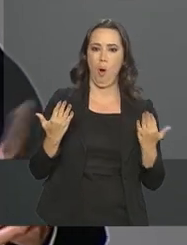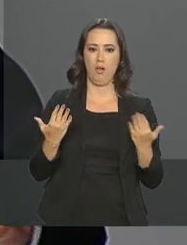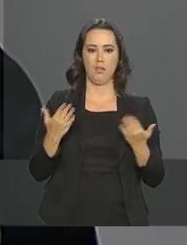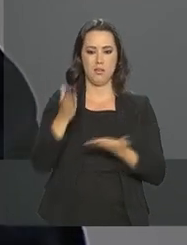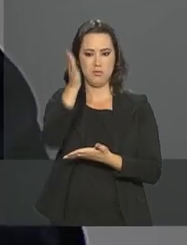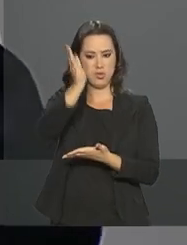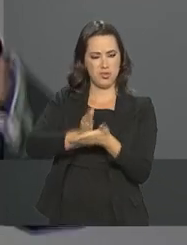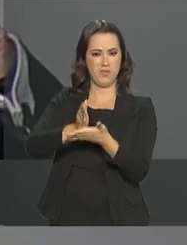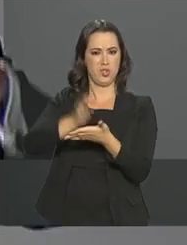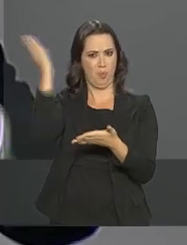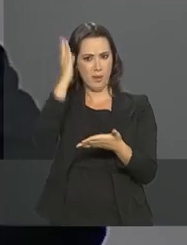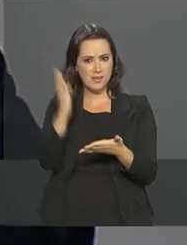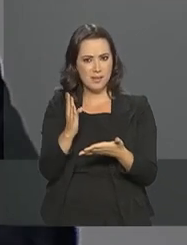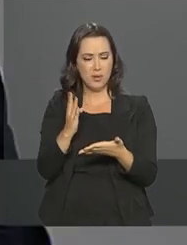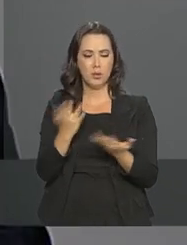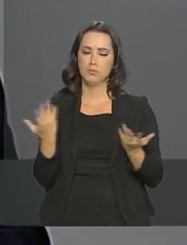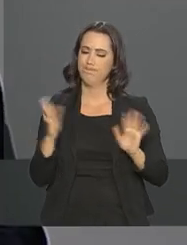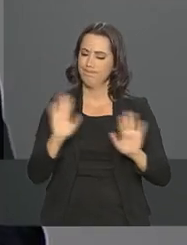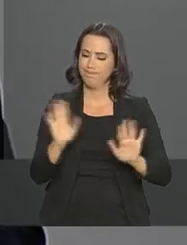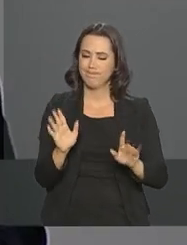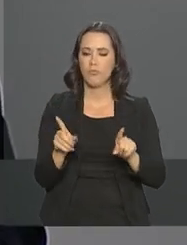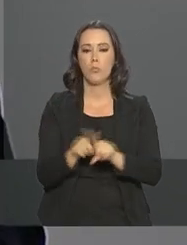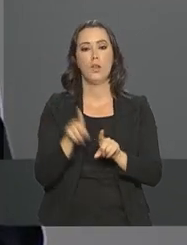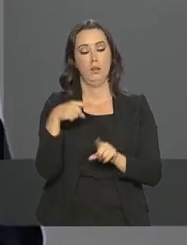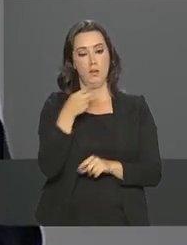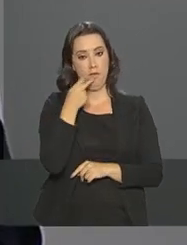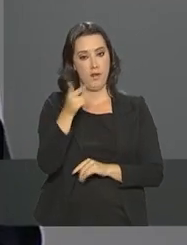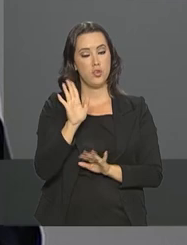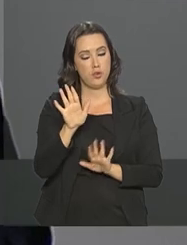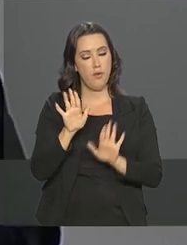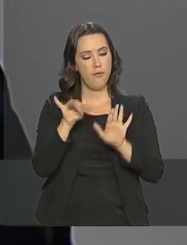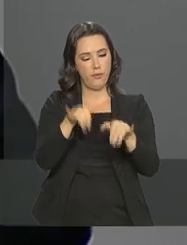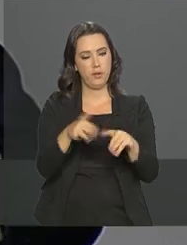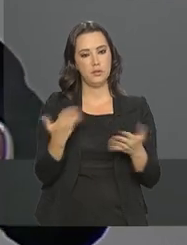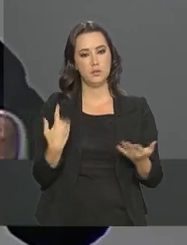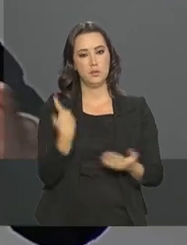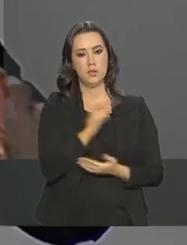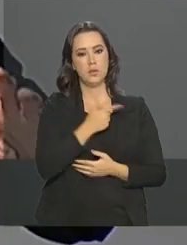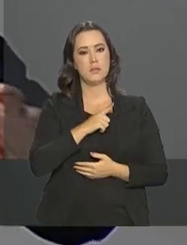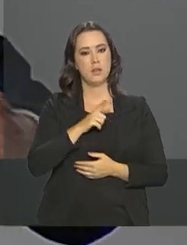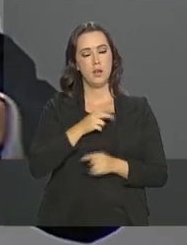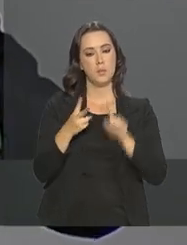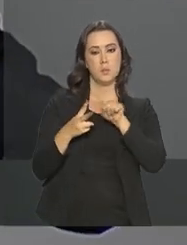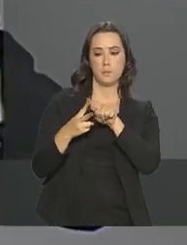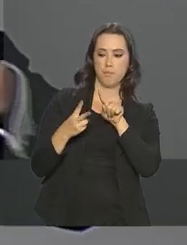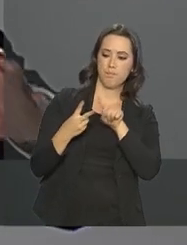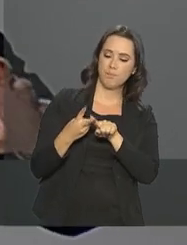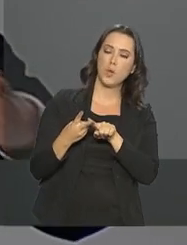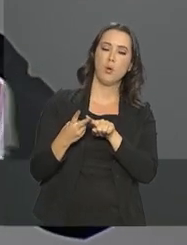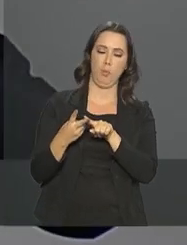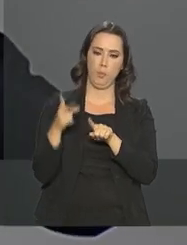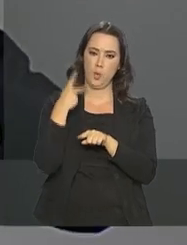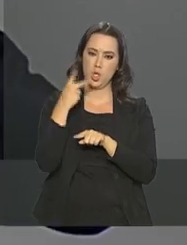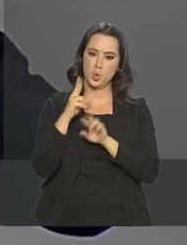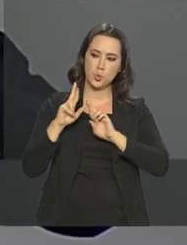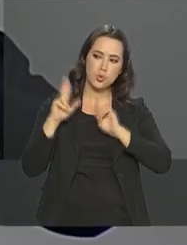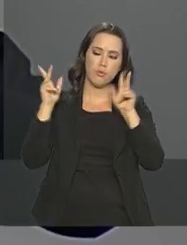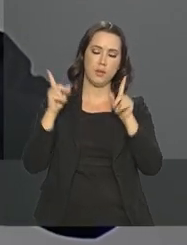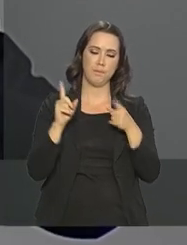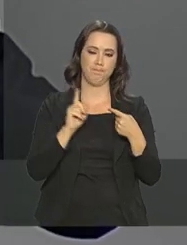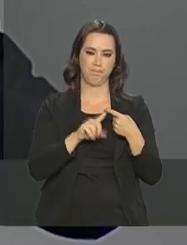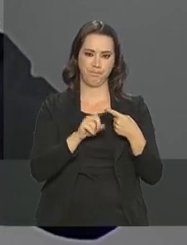isso digo sempre já vou aqui finalizando que nós temos na verdade dois momentos políticos distintos é